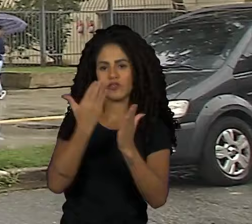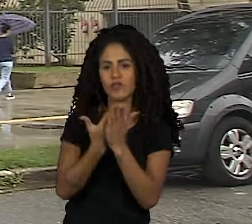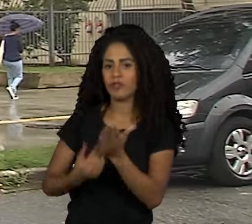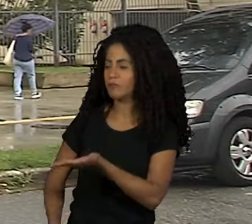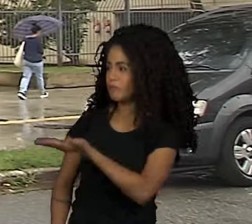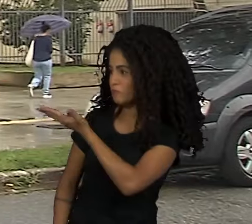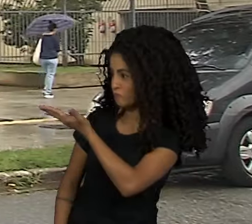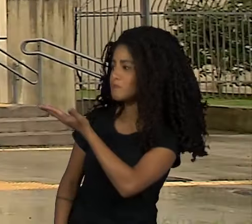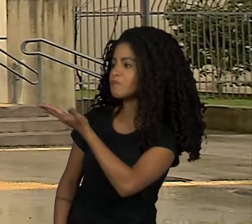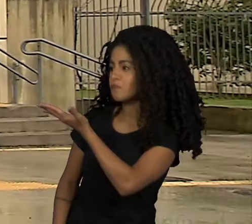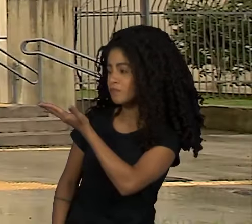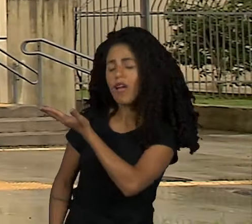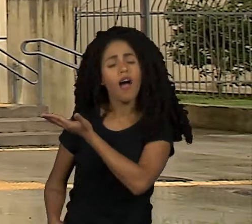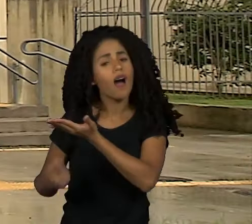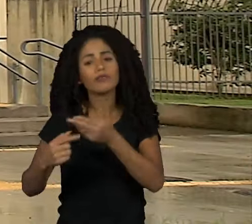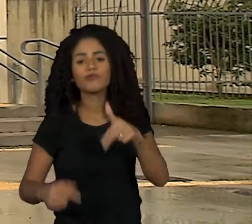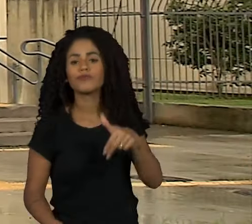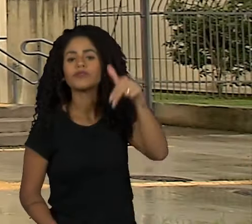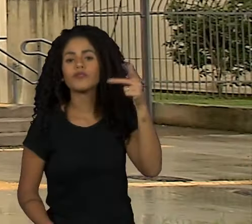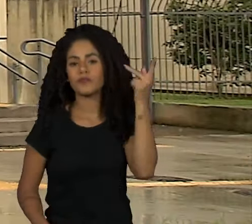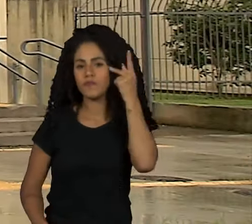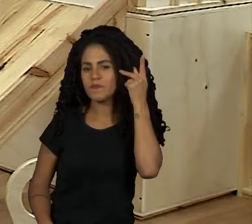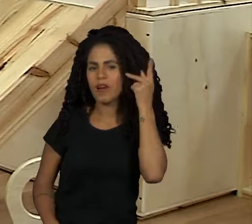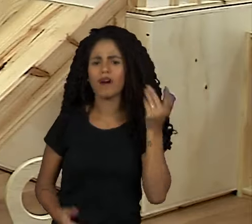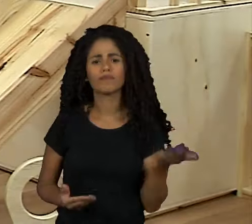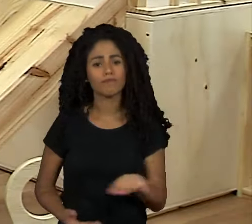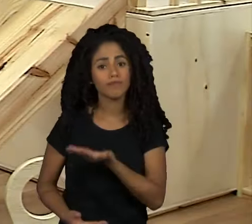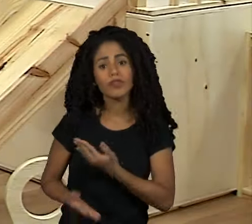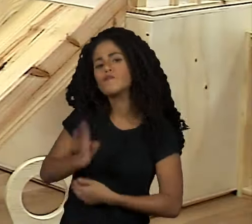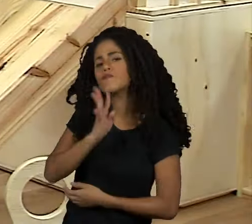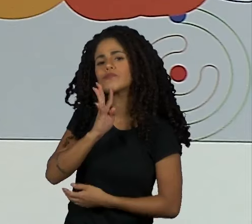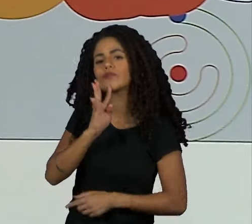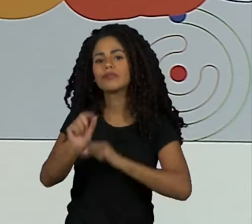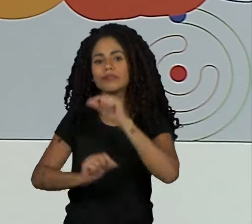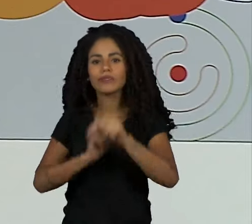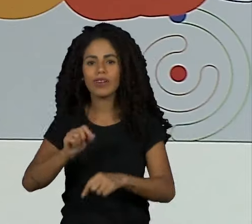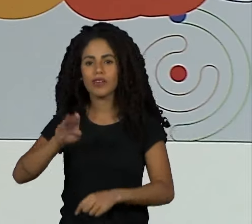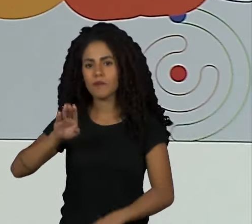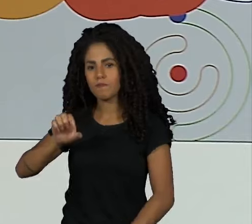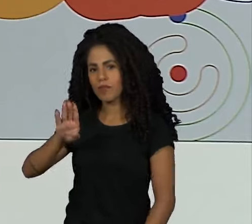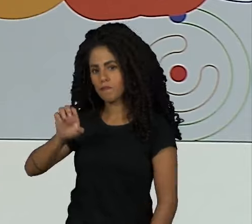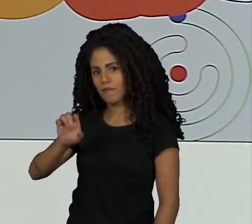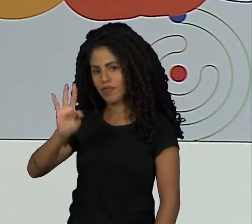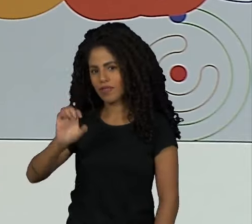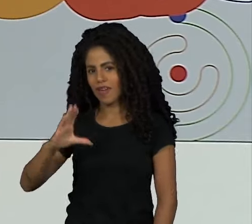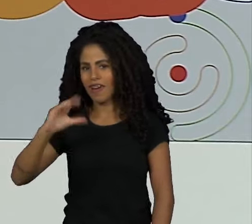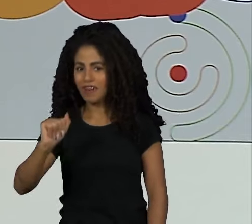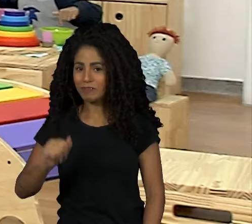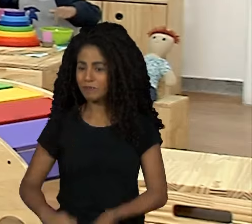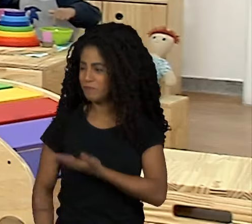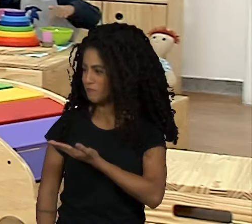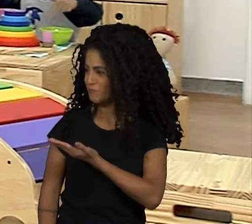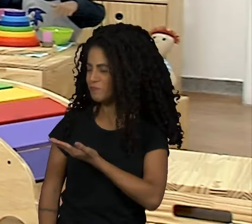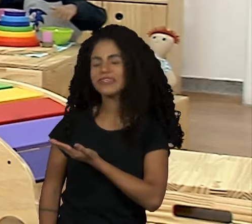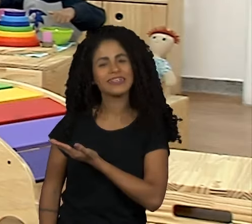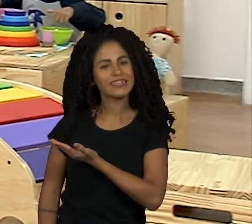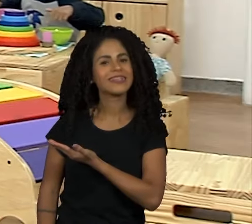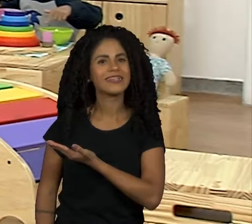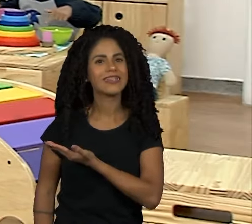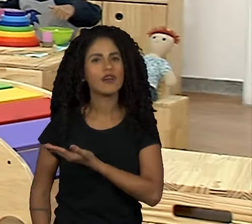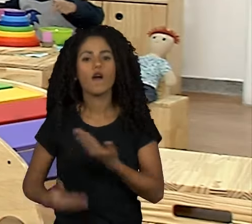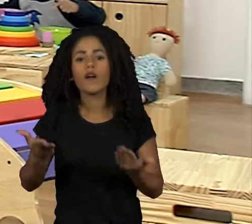Pinheirinho Luiz Gama, na zona norte da cidade de São Paulo, para conhecer a Bebeteca. É de